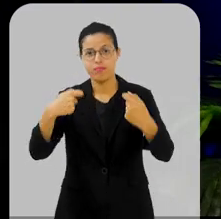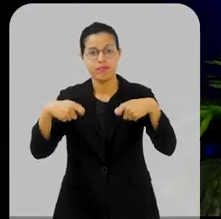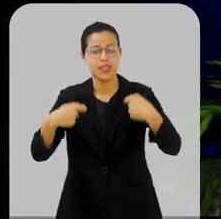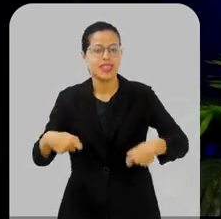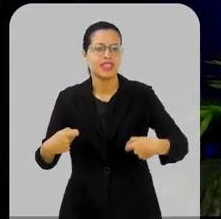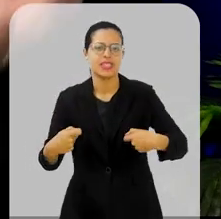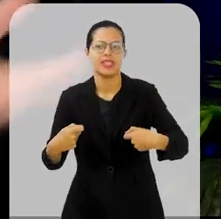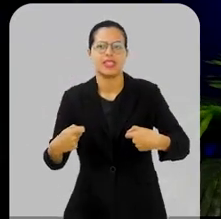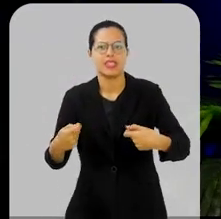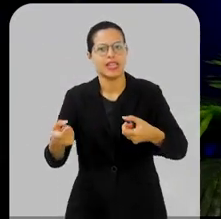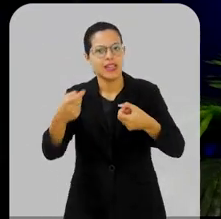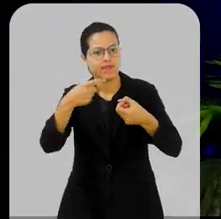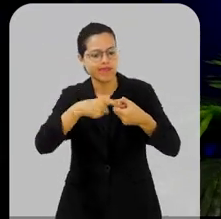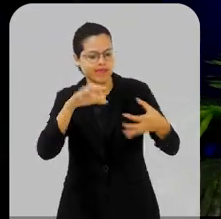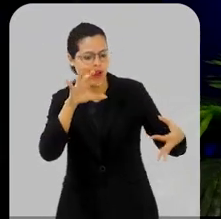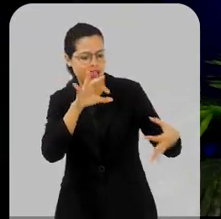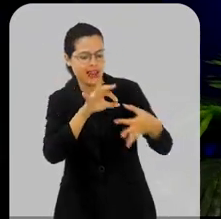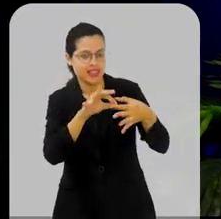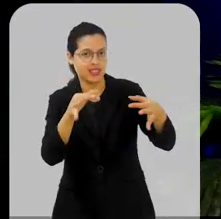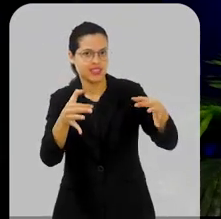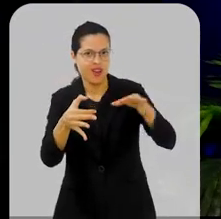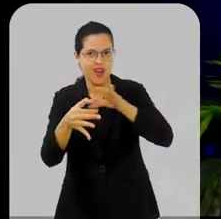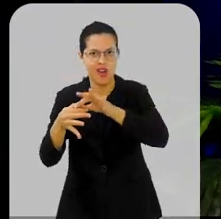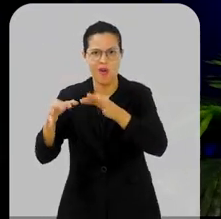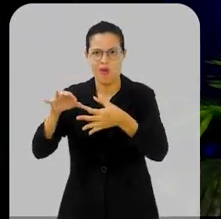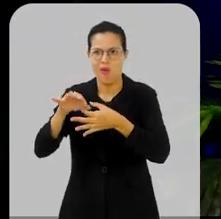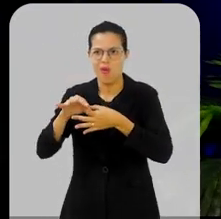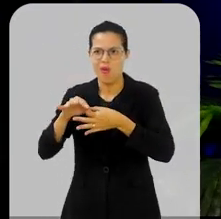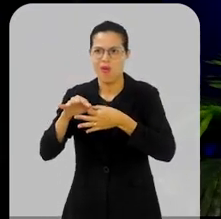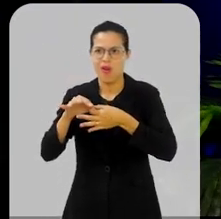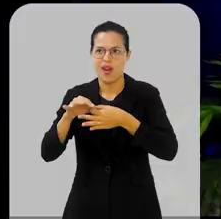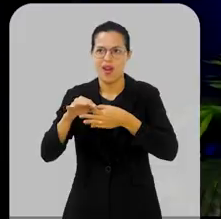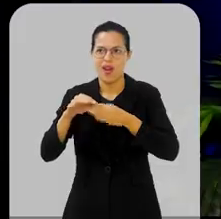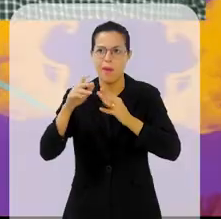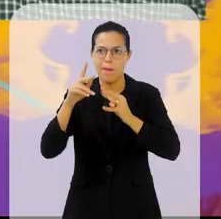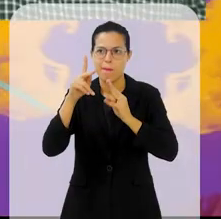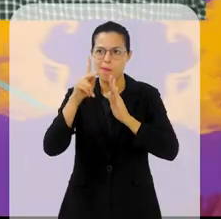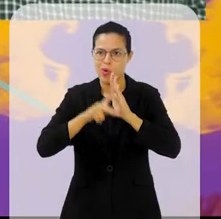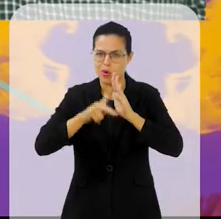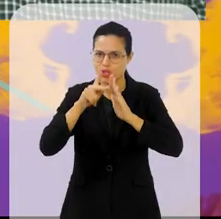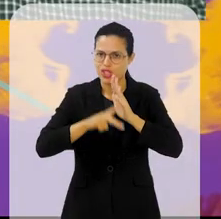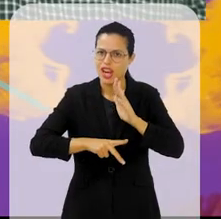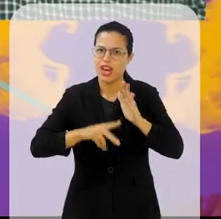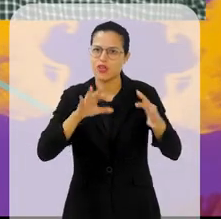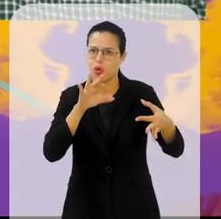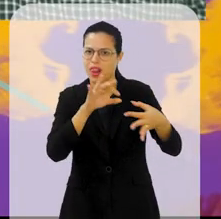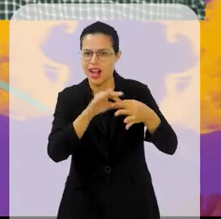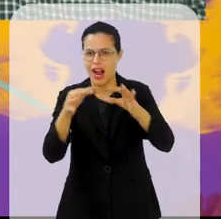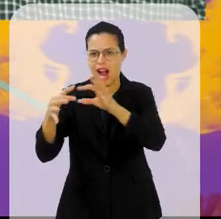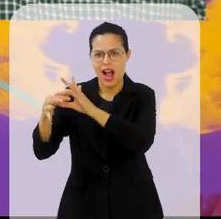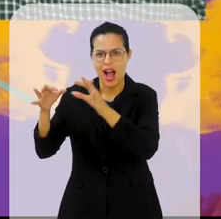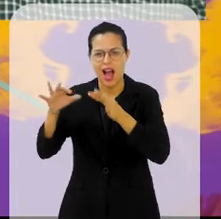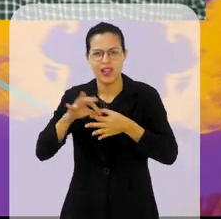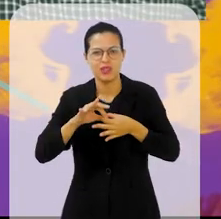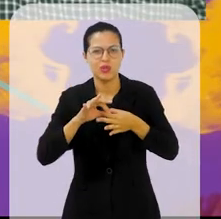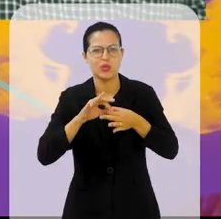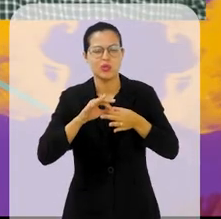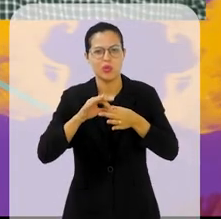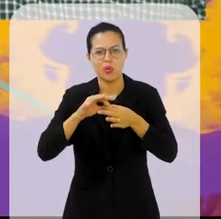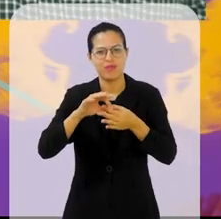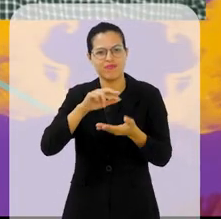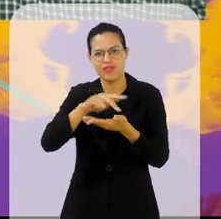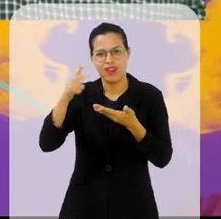dessa reabilitação, integrando a mesma com aquele famoso projeto Sagres, Santo Cristo, São